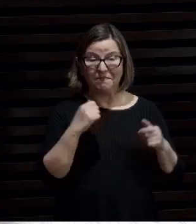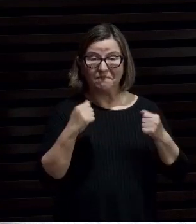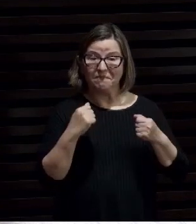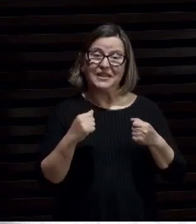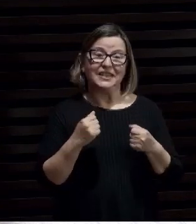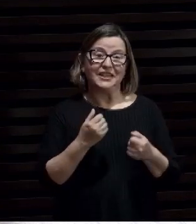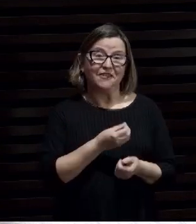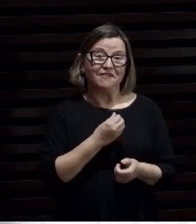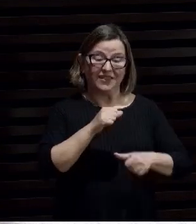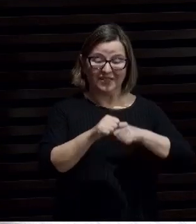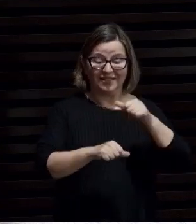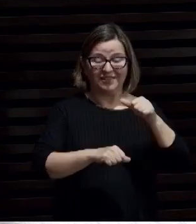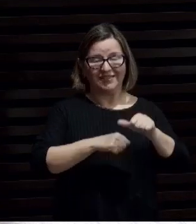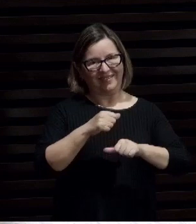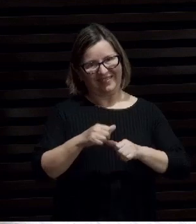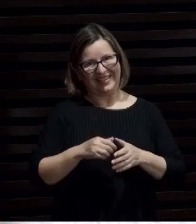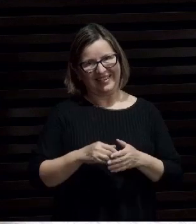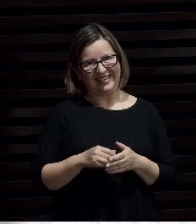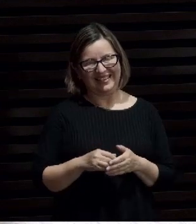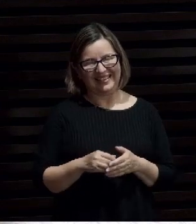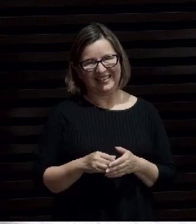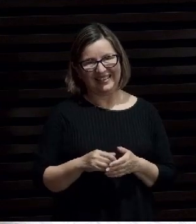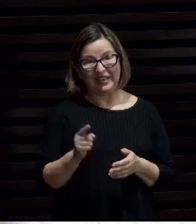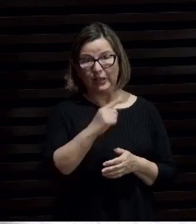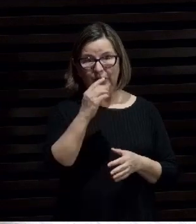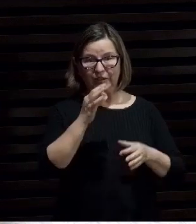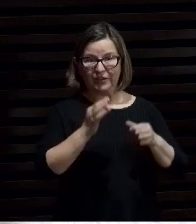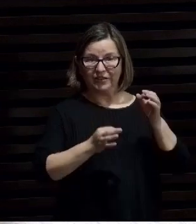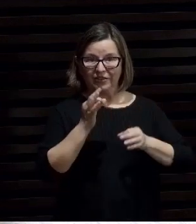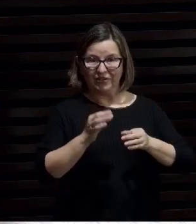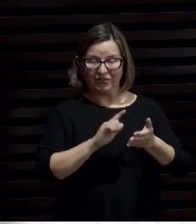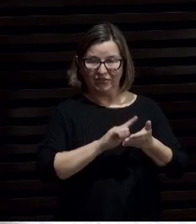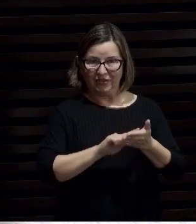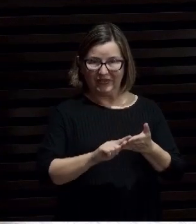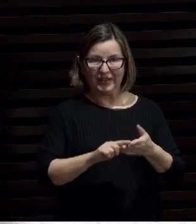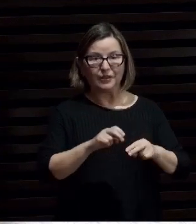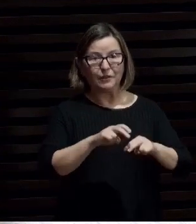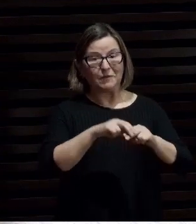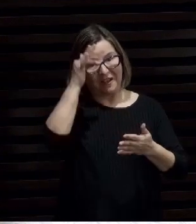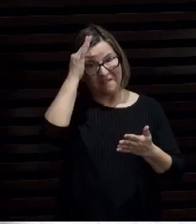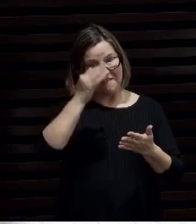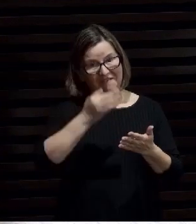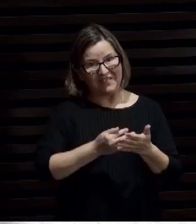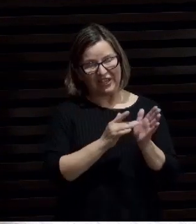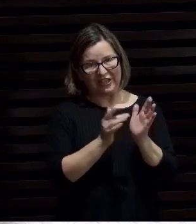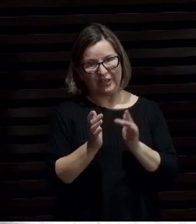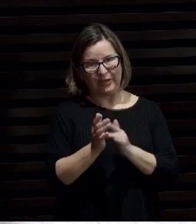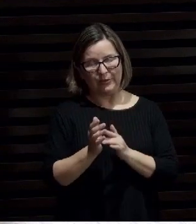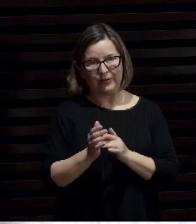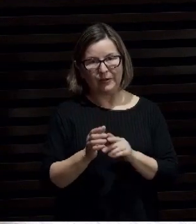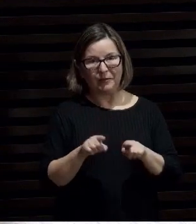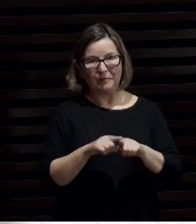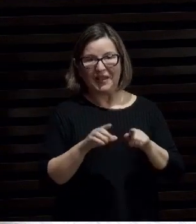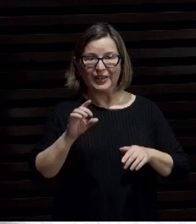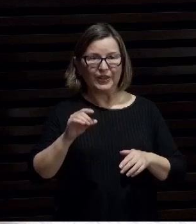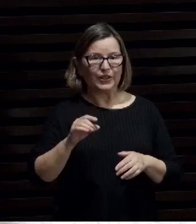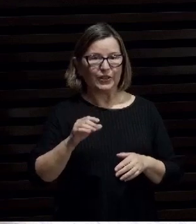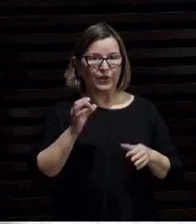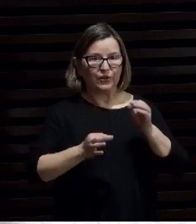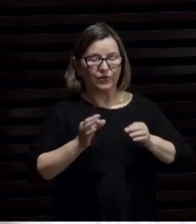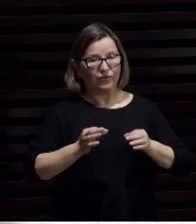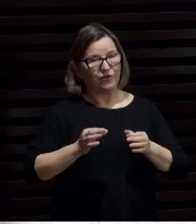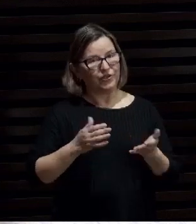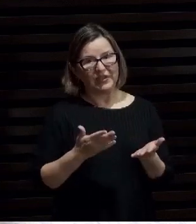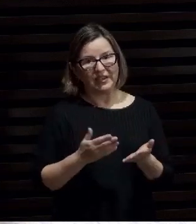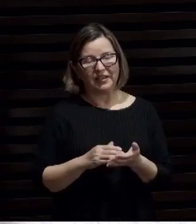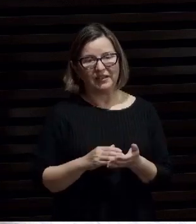somos justificados por causa da fé em Jesus, porque Jesus morreu pelo nosso pecado. Mas apenas justificado, a gente chega no céu